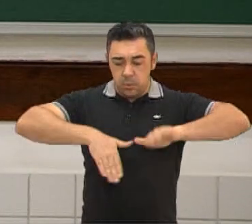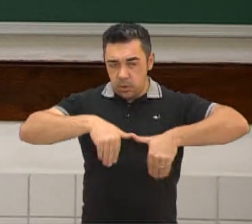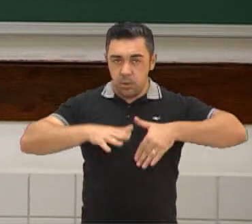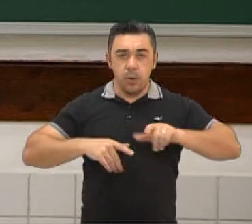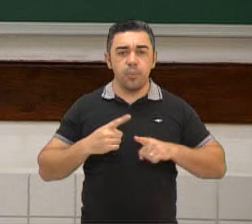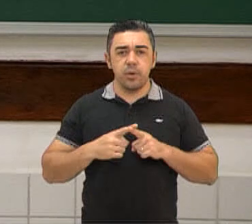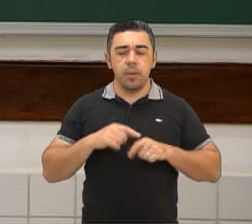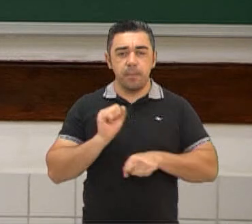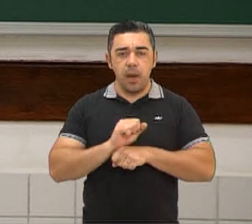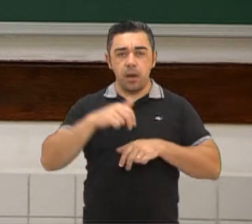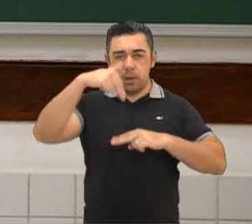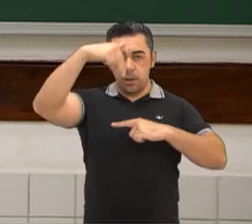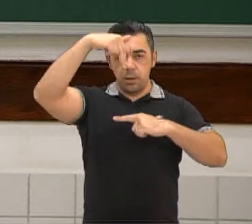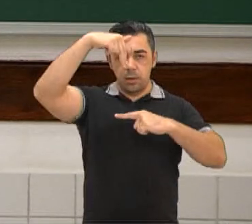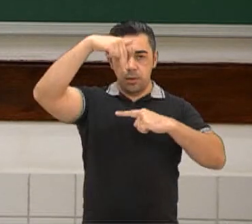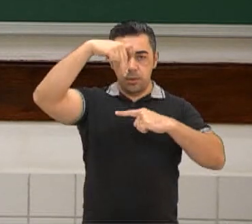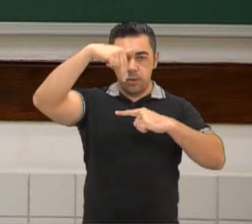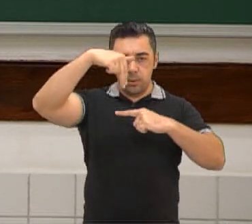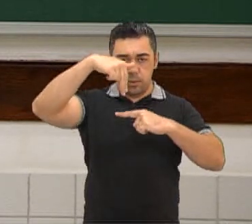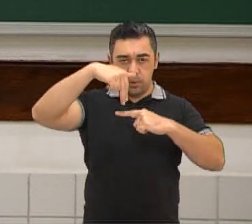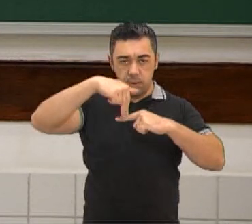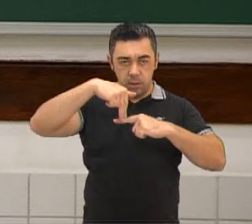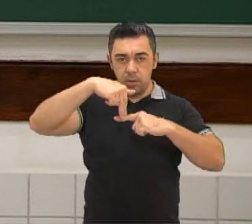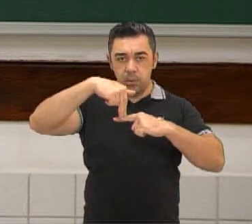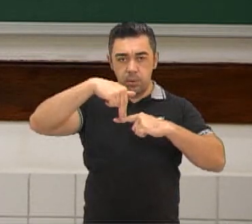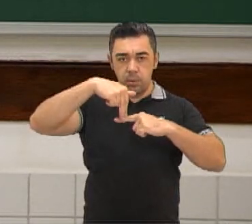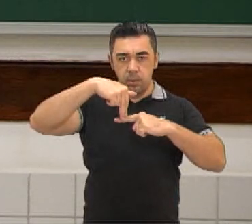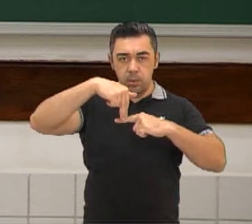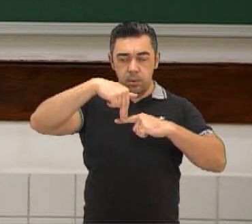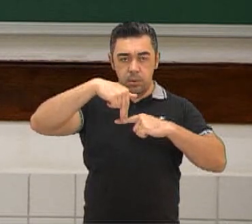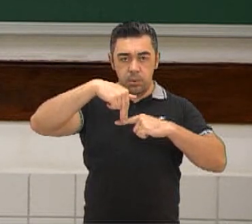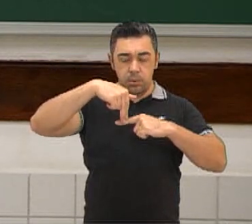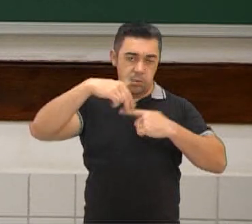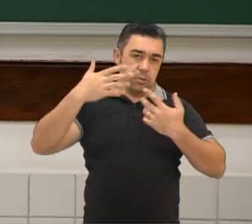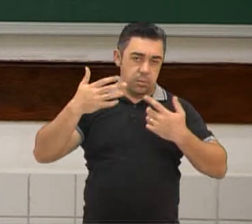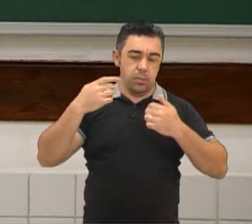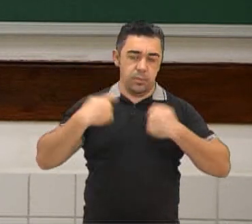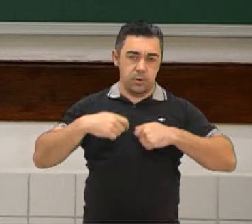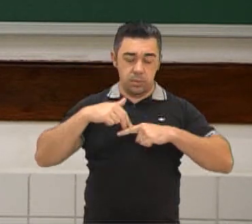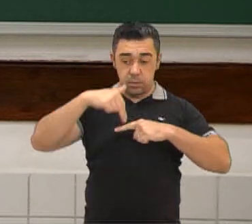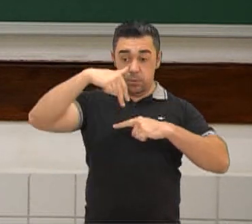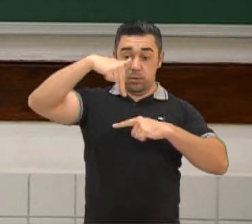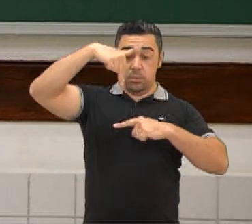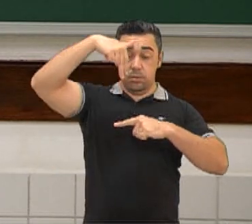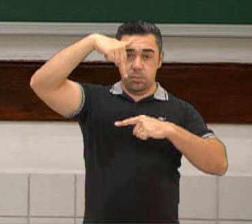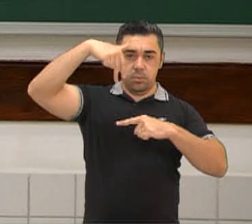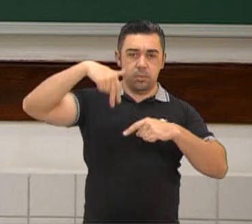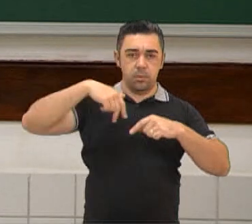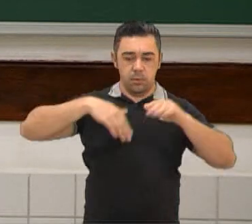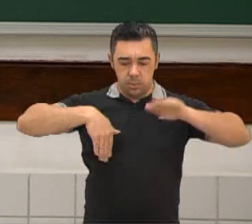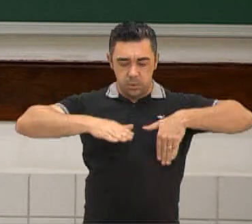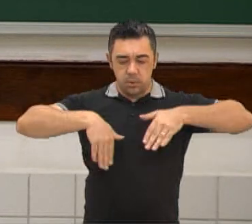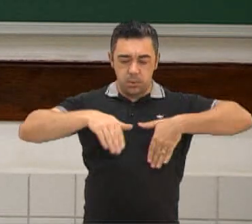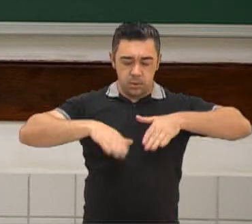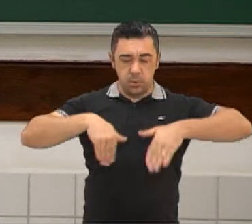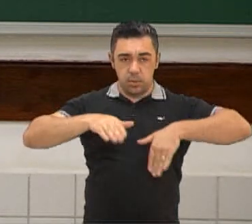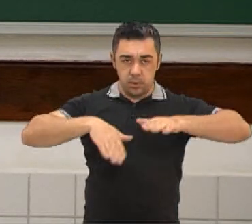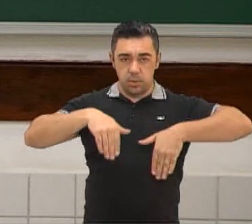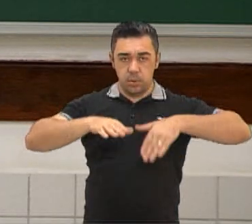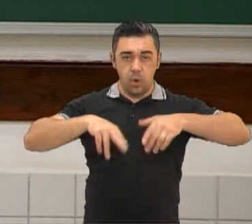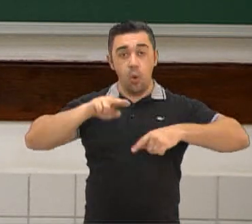ficar parado, o seu corpo não vai flutuar. Ou ele vai afundar, ou ele vai acabar indo para a